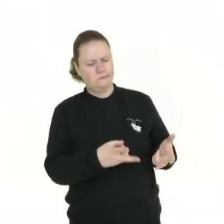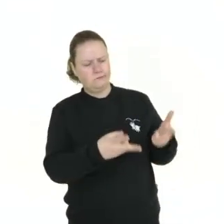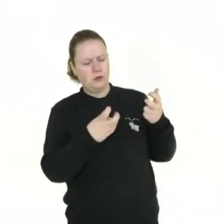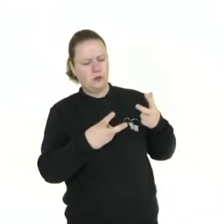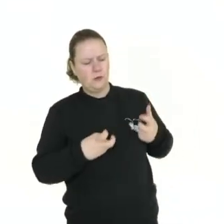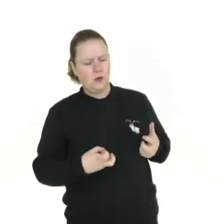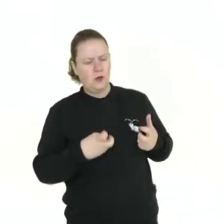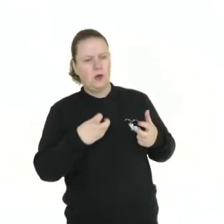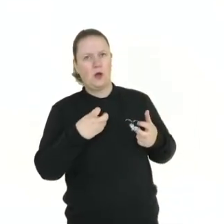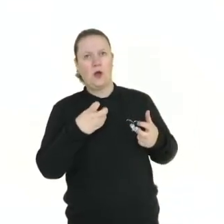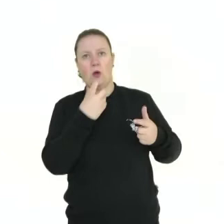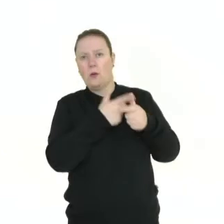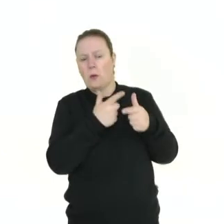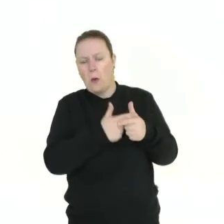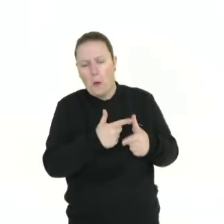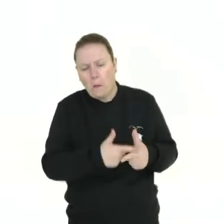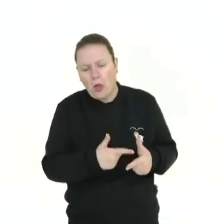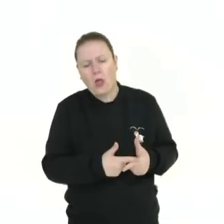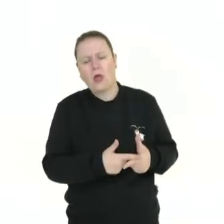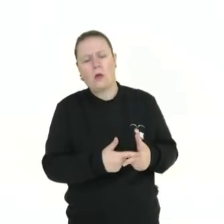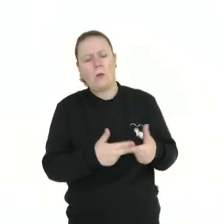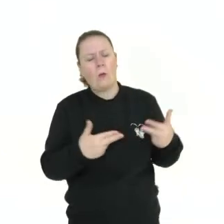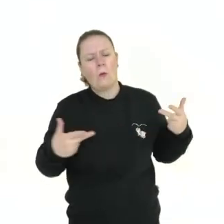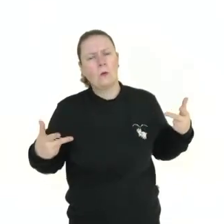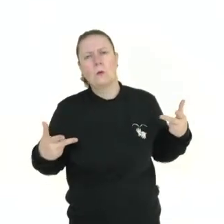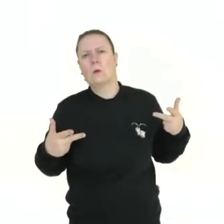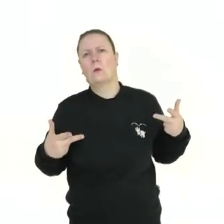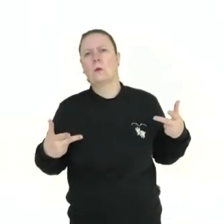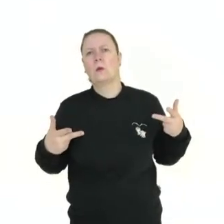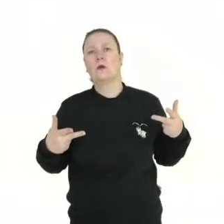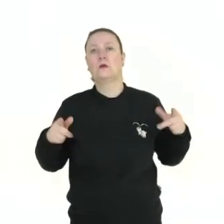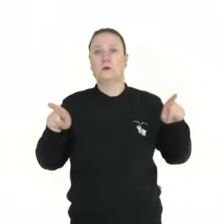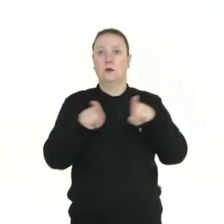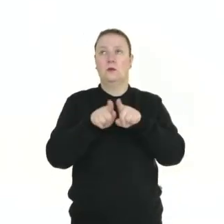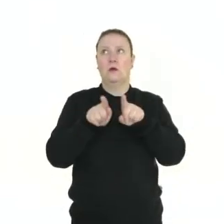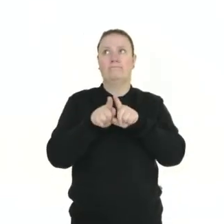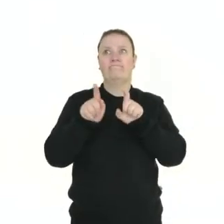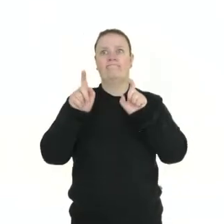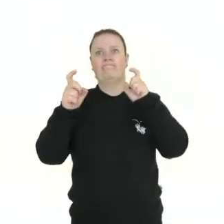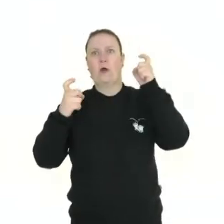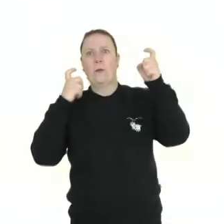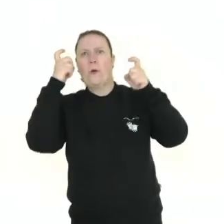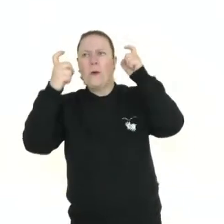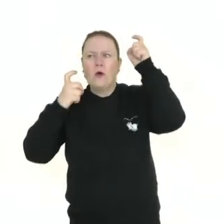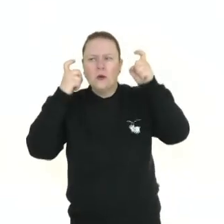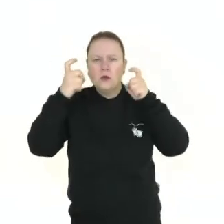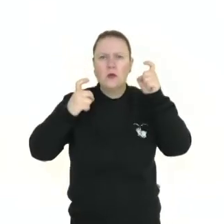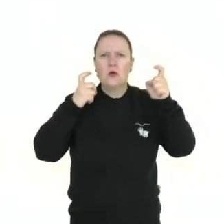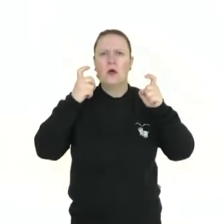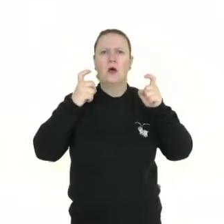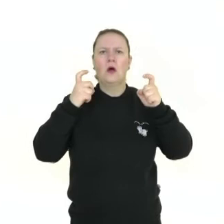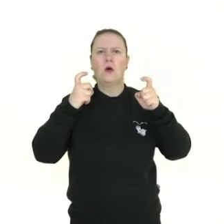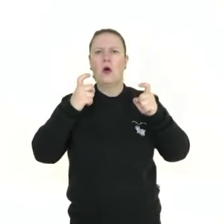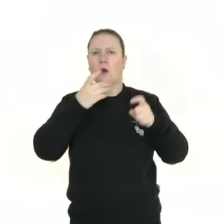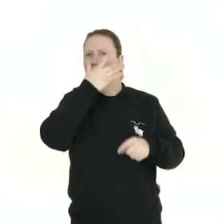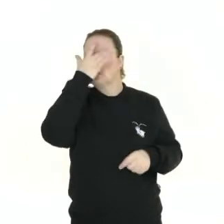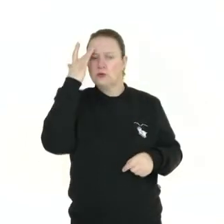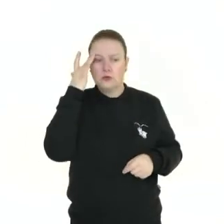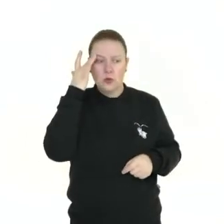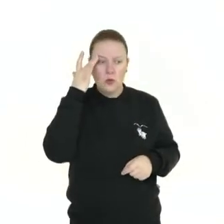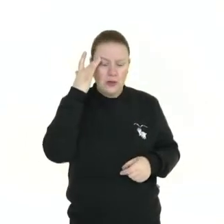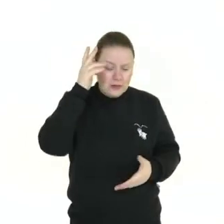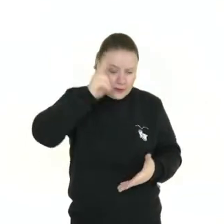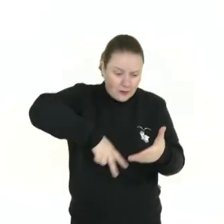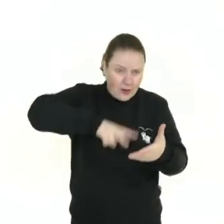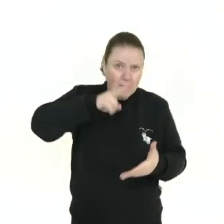na escrita, como a concordância. Existe preocupação de que o leitor compreenda aquilo que está sendo